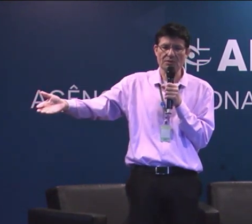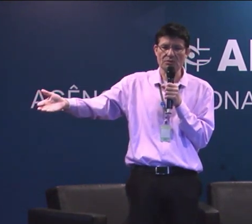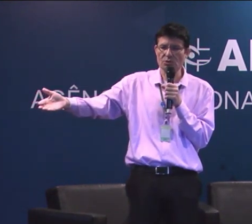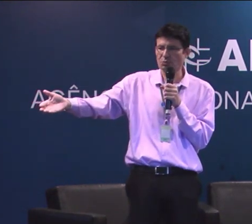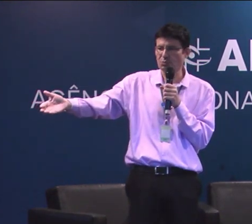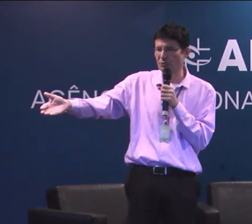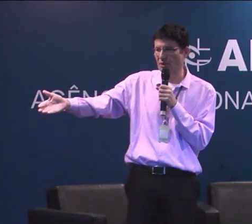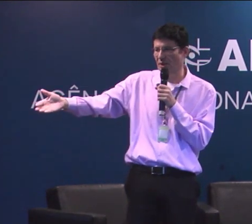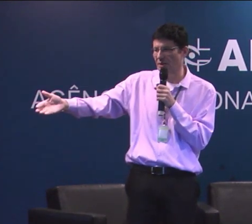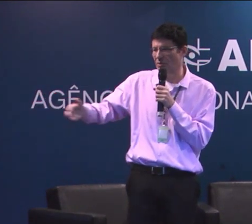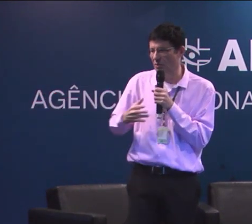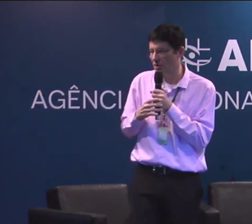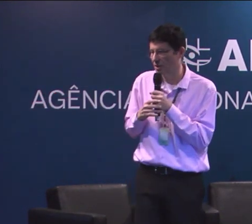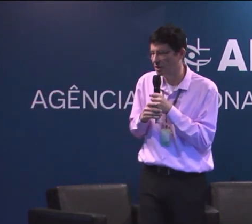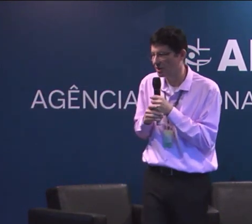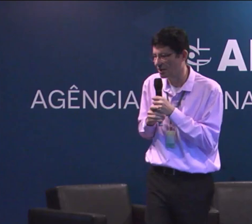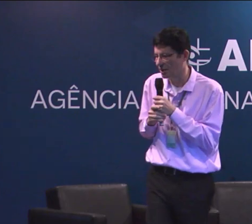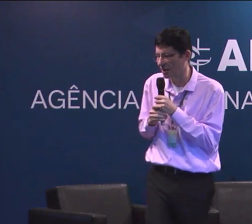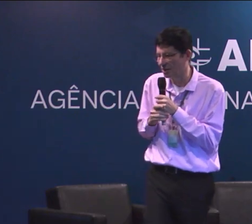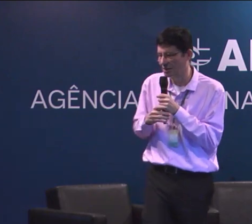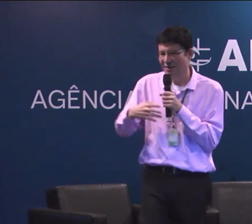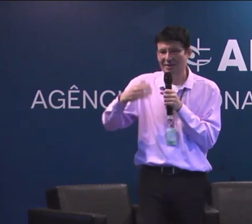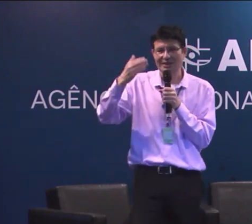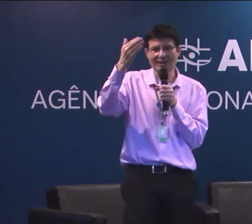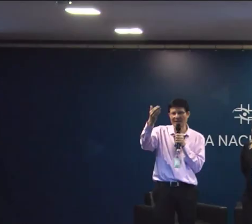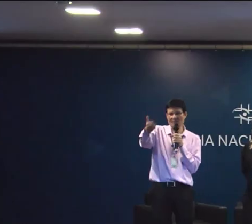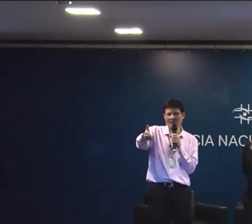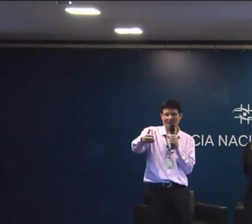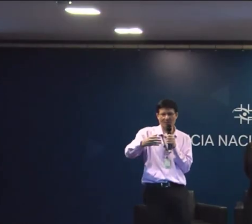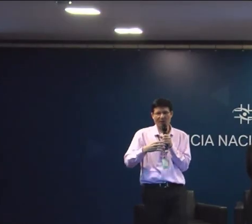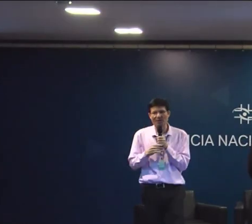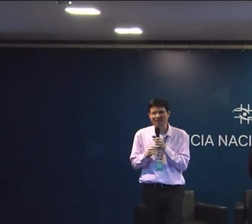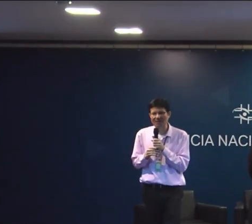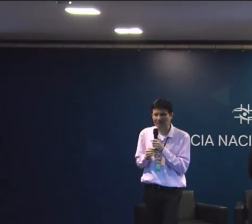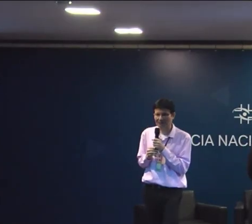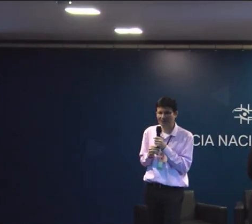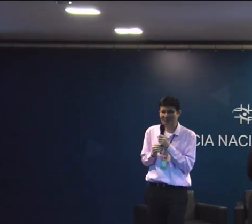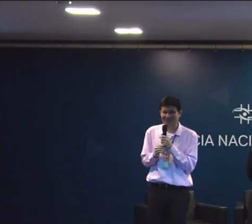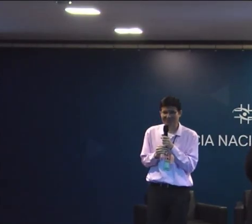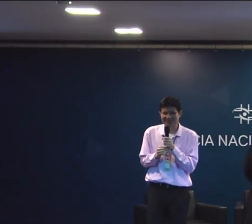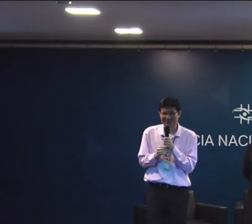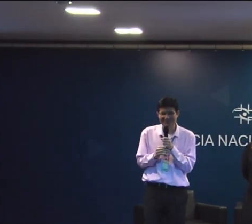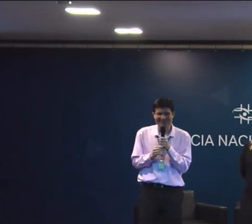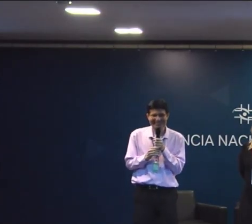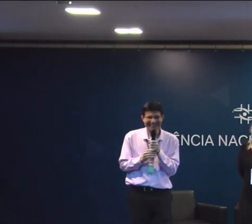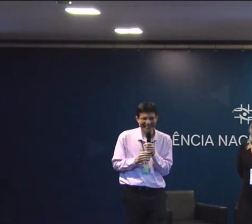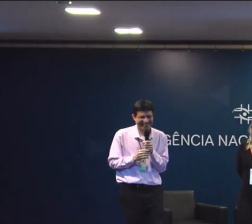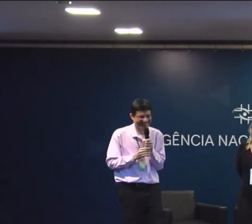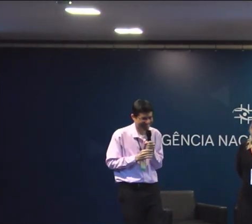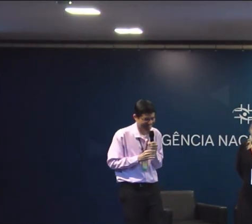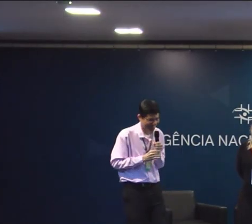dos profissionais da atuam em vigilância sanitária, encaminhando a programação. Hashtag Geraldo.